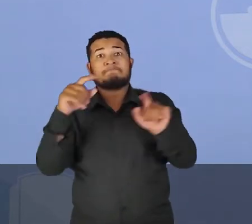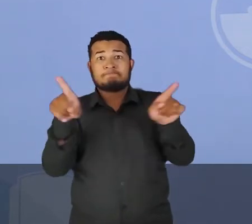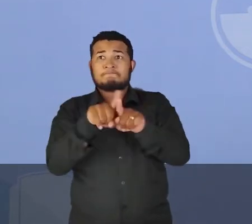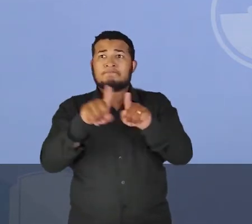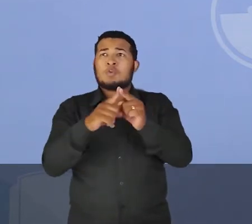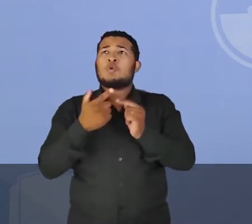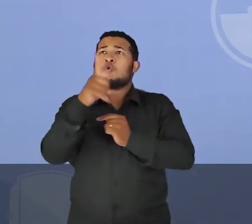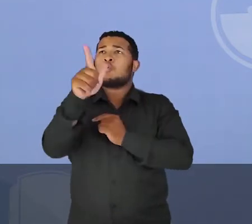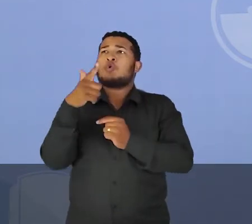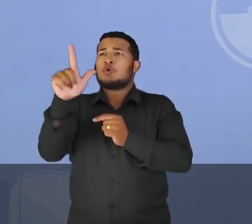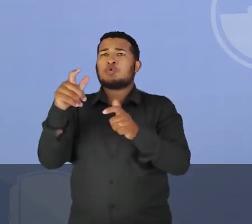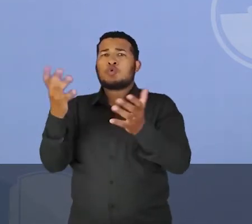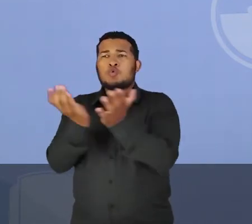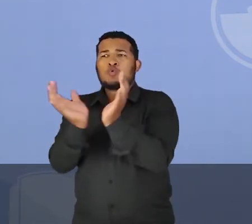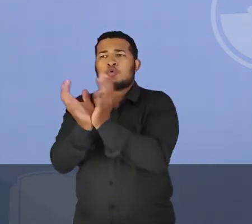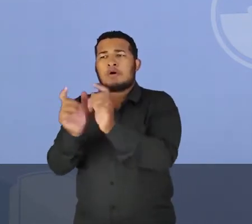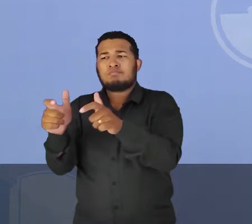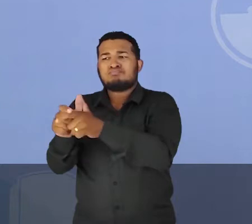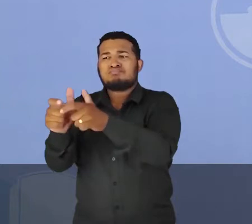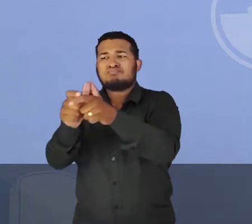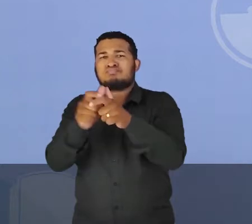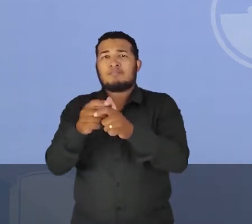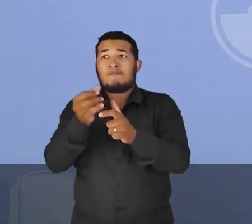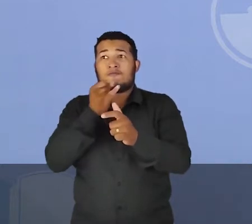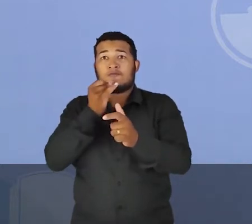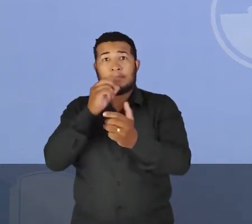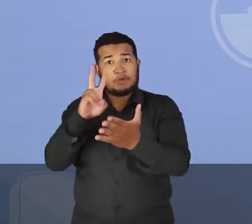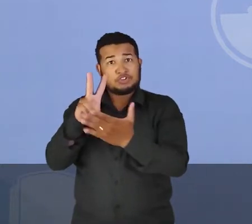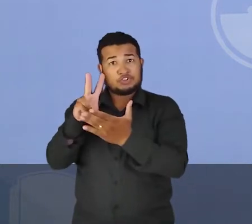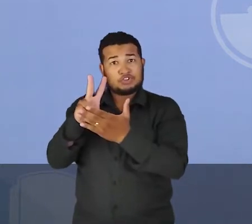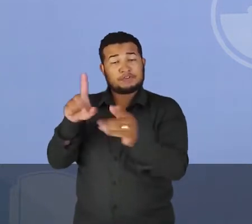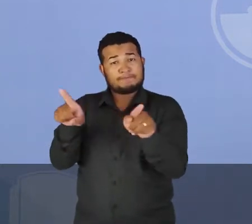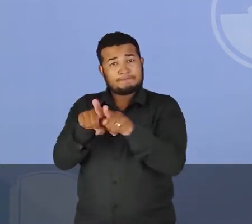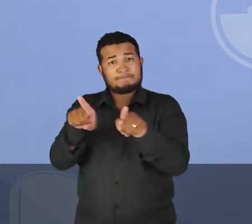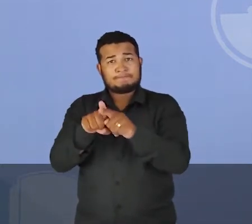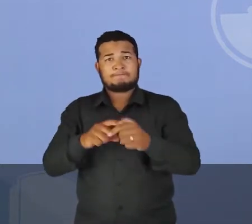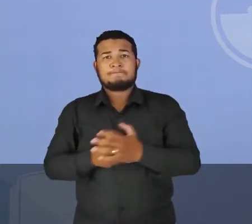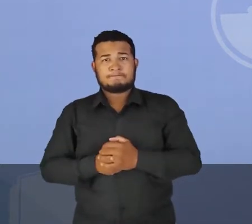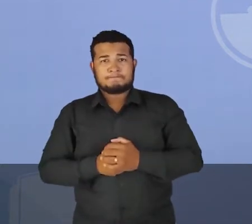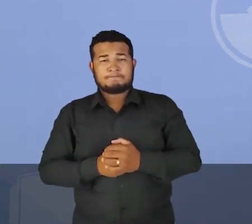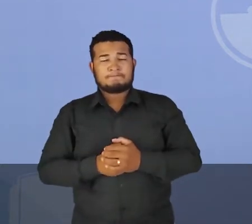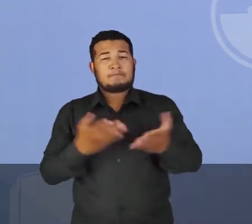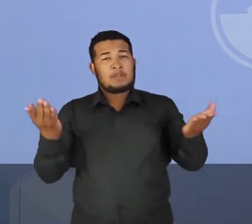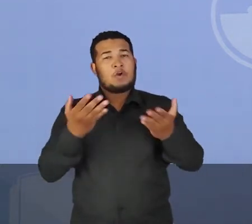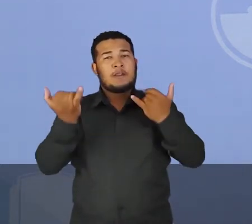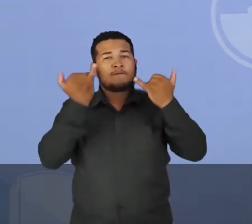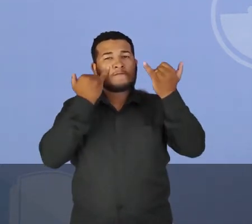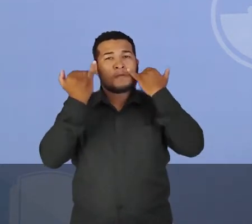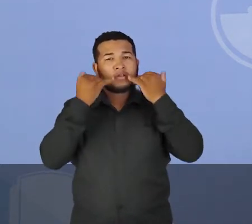várias outras minorias, como, por exemplo, os indígenas. Eu vou mostrar alguns dados para vocês